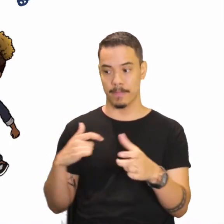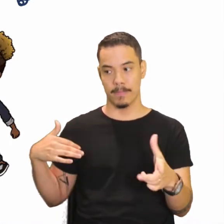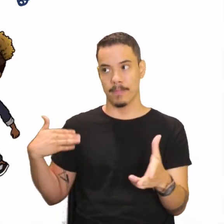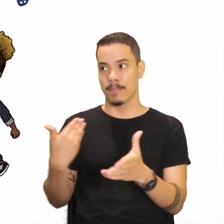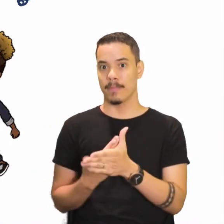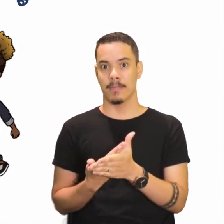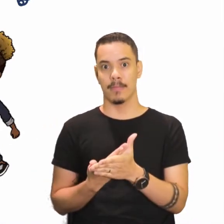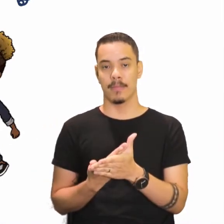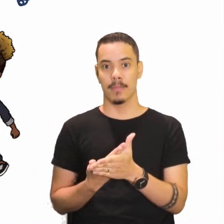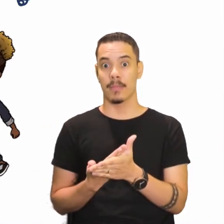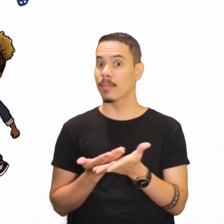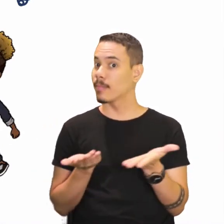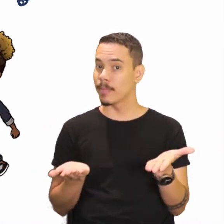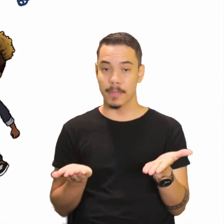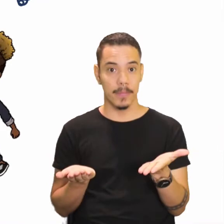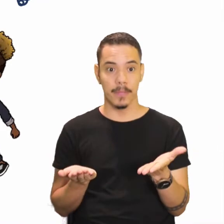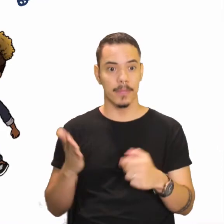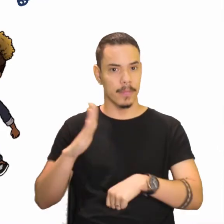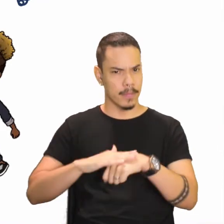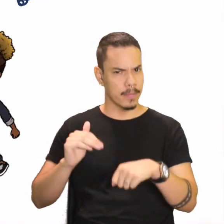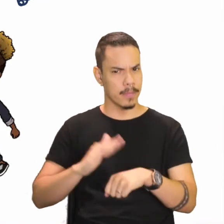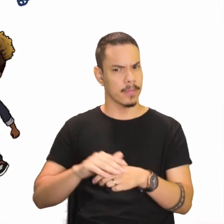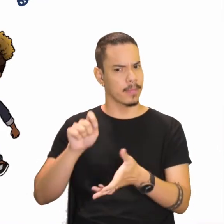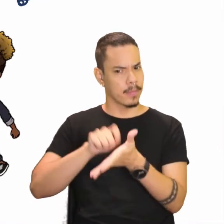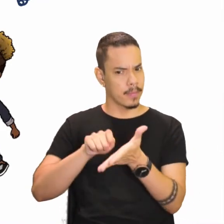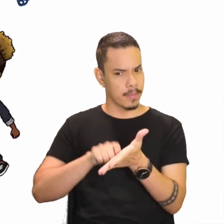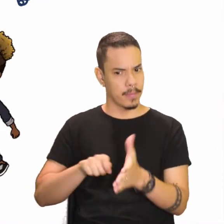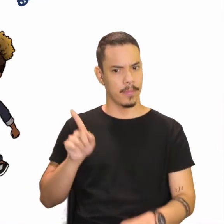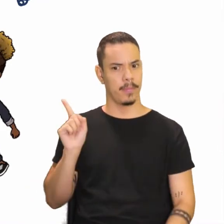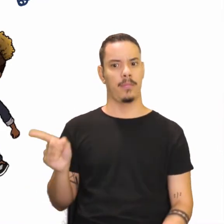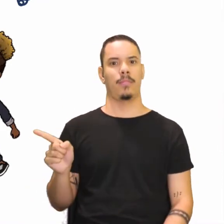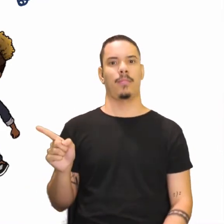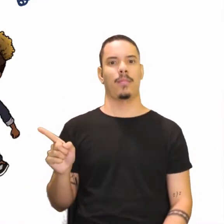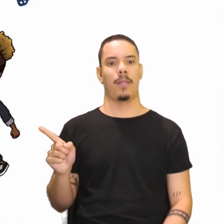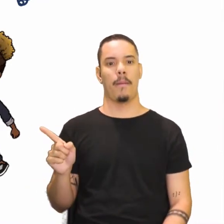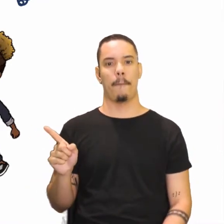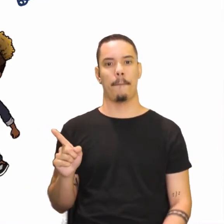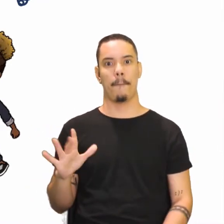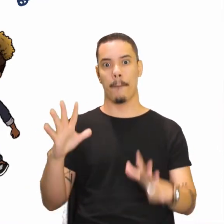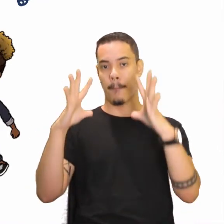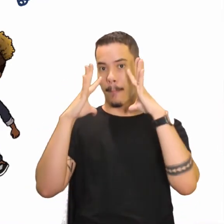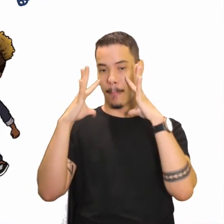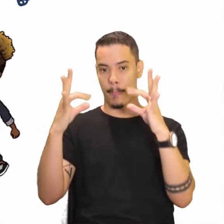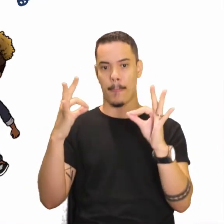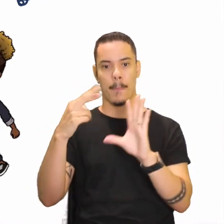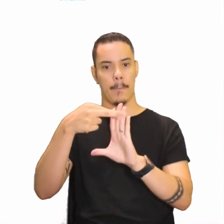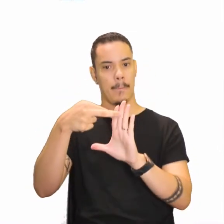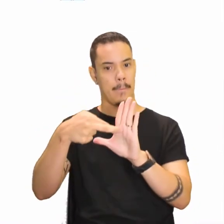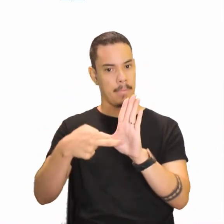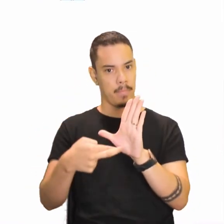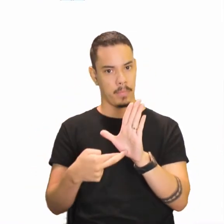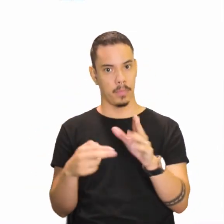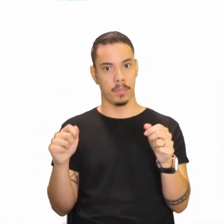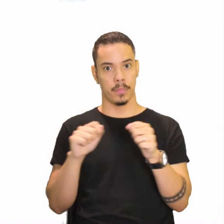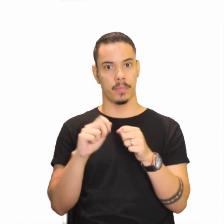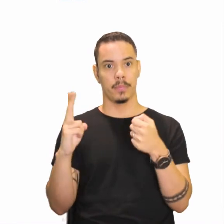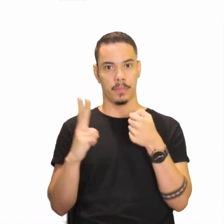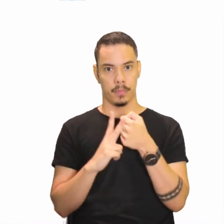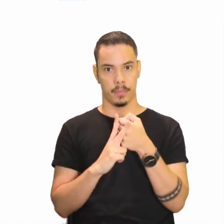amadinhos, olha só, tome nota aí da regrinha aqui com o verbo